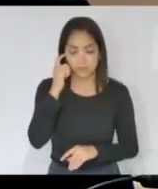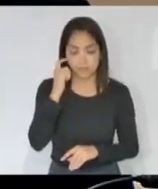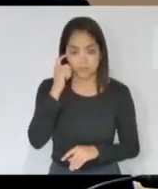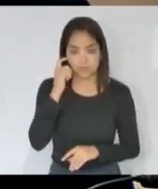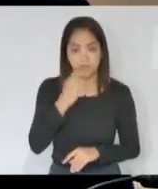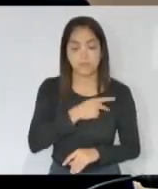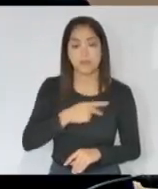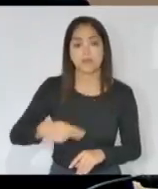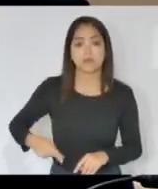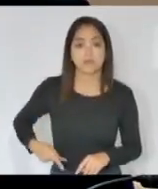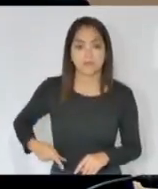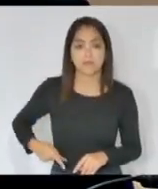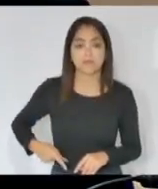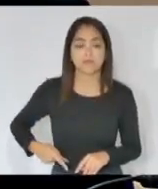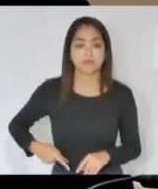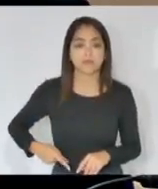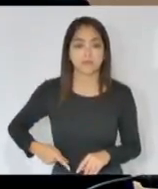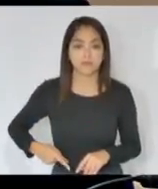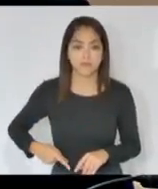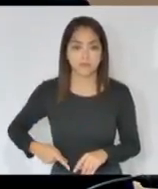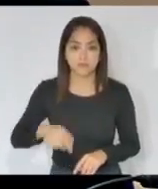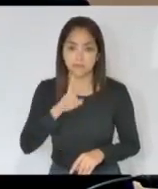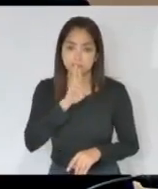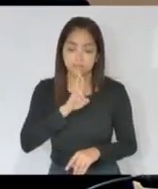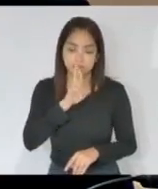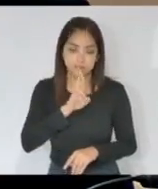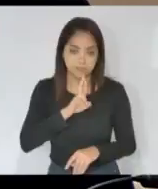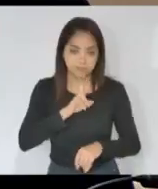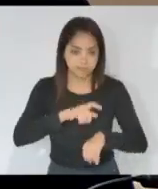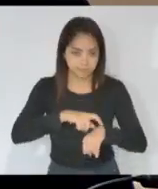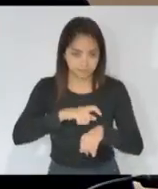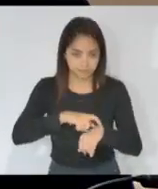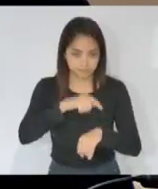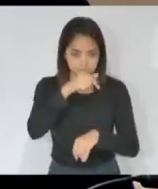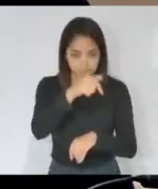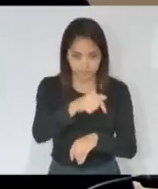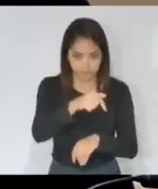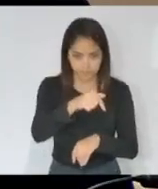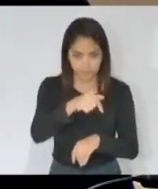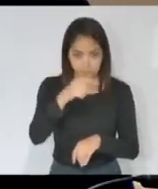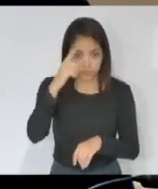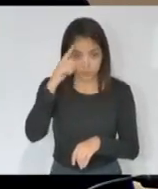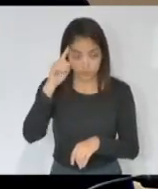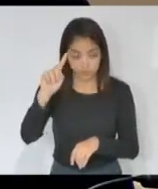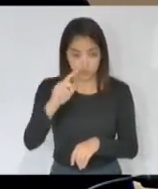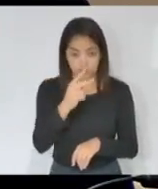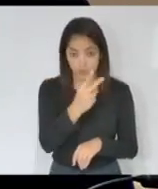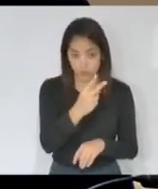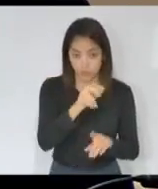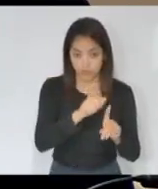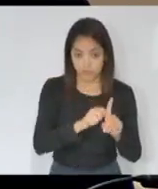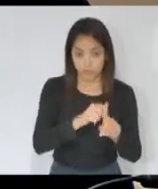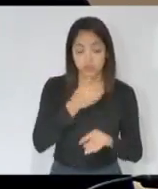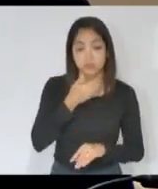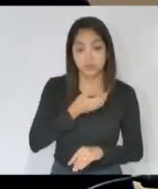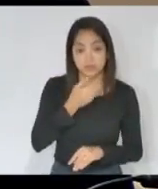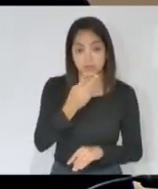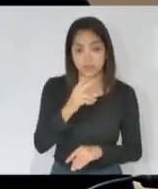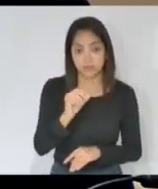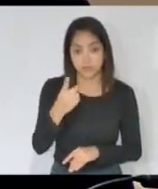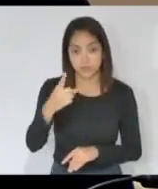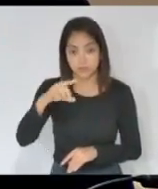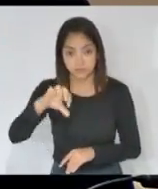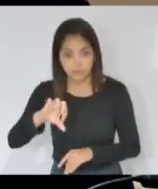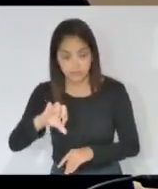Presidência, deputado Rodrigo Minotto. Às 19 horas do dia 2 do mês de dezembro do ano